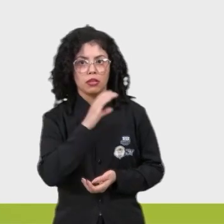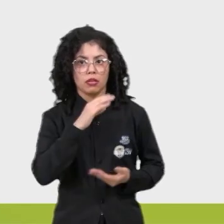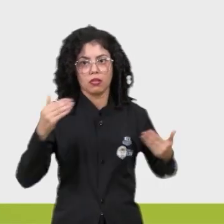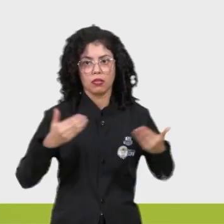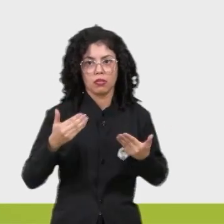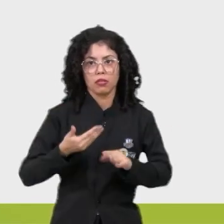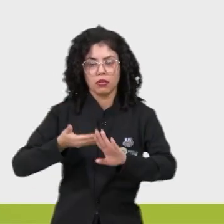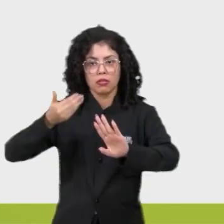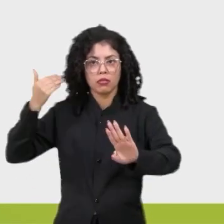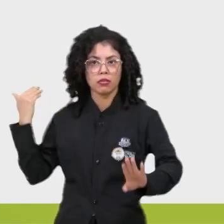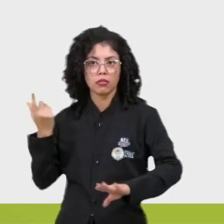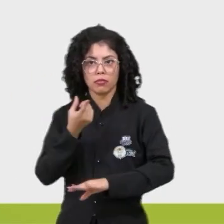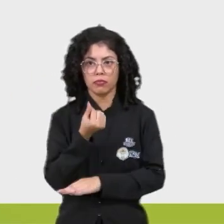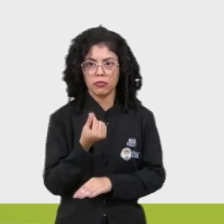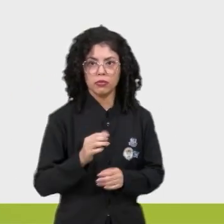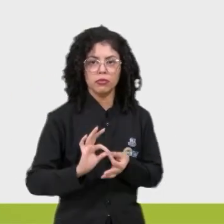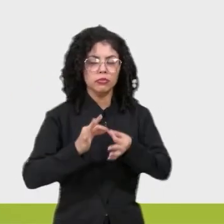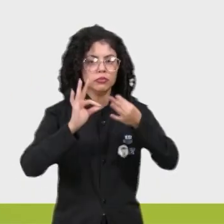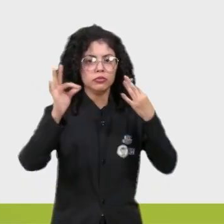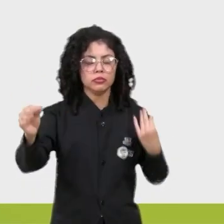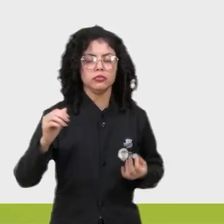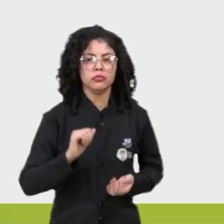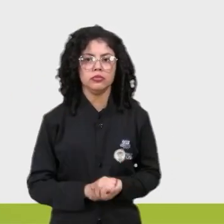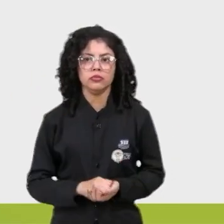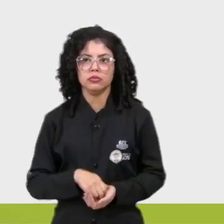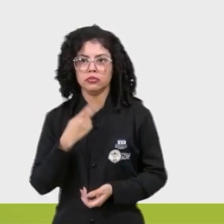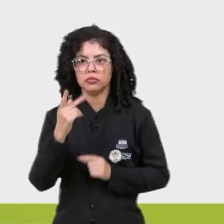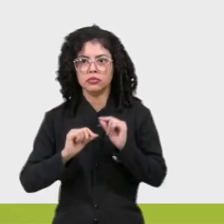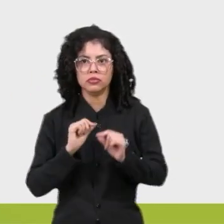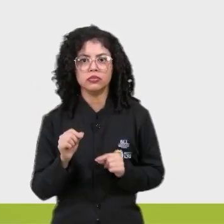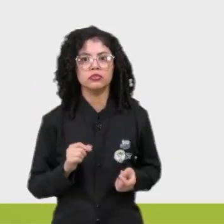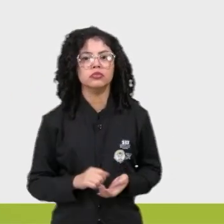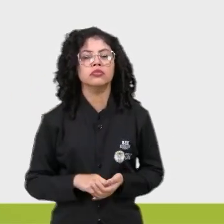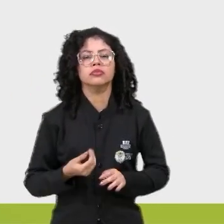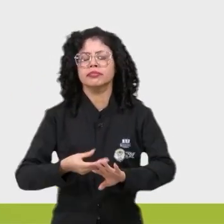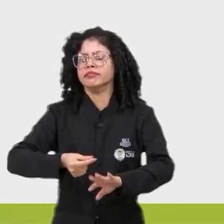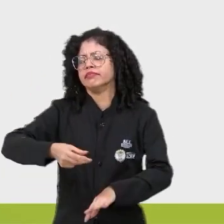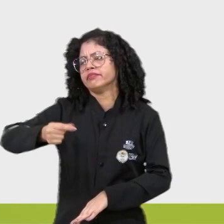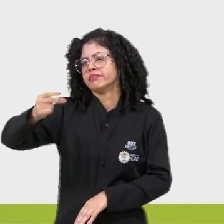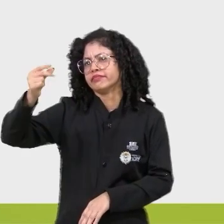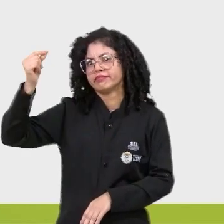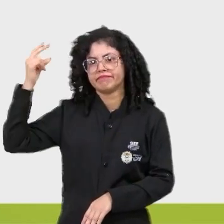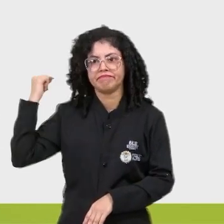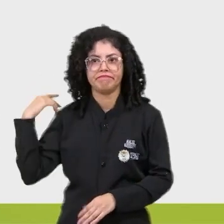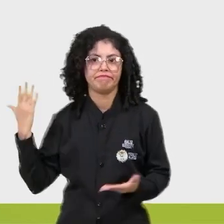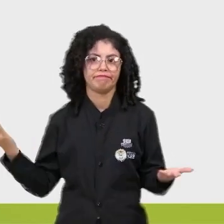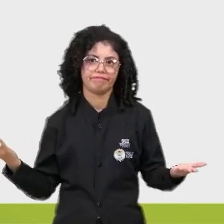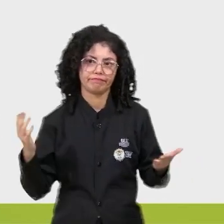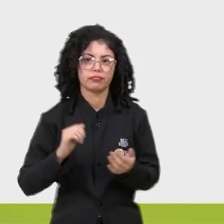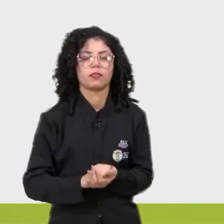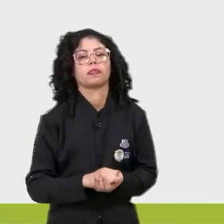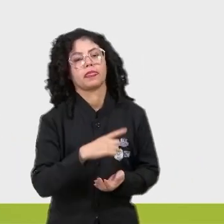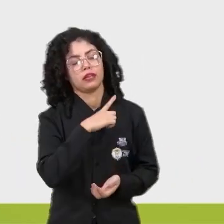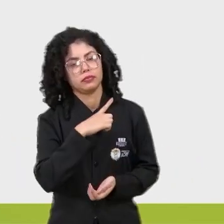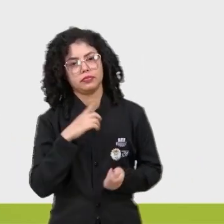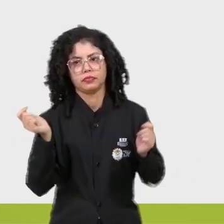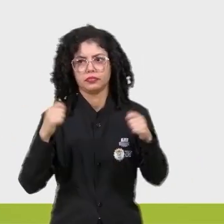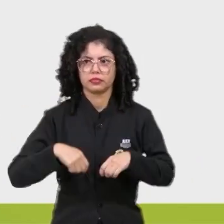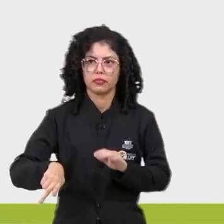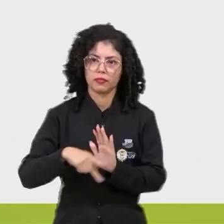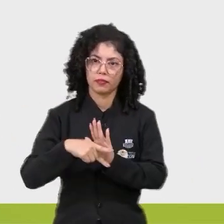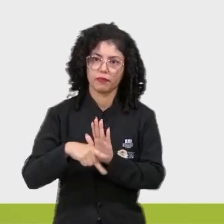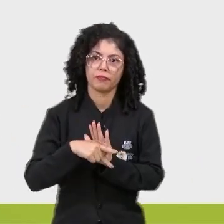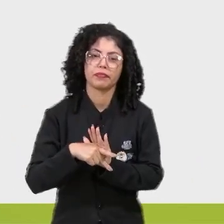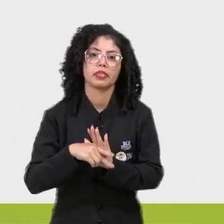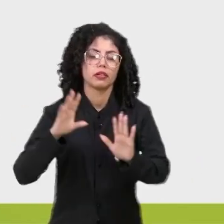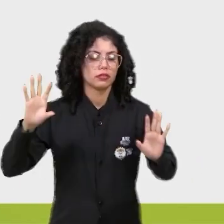do comércio e das finanças de longo alcance. Então ele está dizendo assim, ó, foi-se o tempo onde a metrópole lá, por si próprio ali,